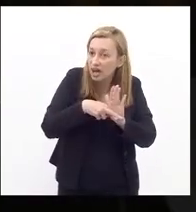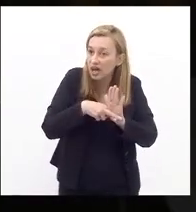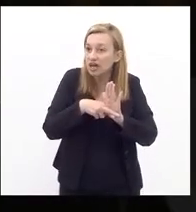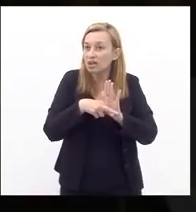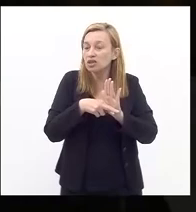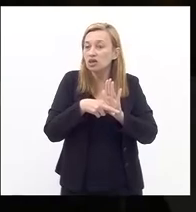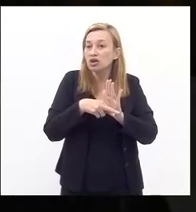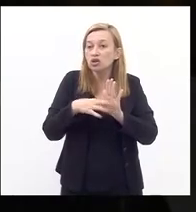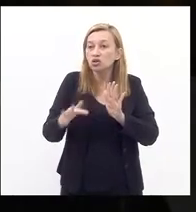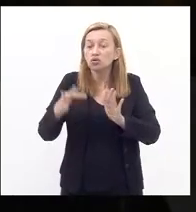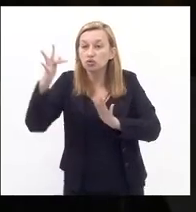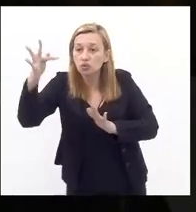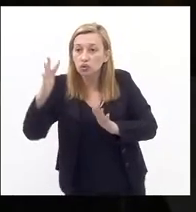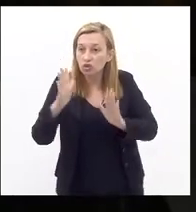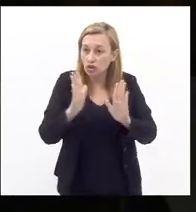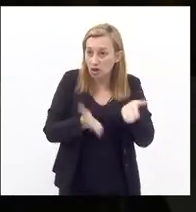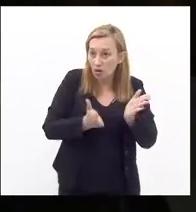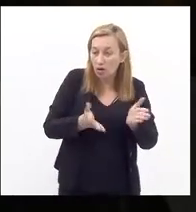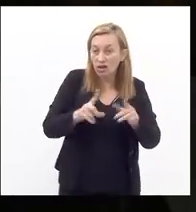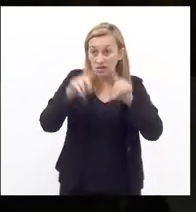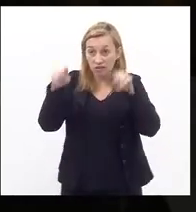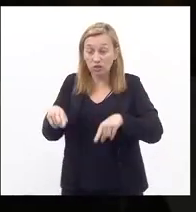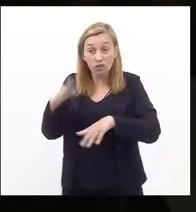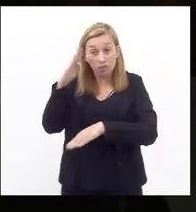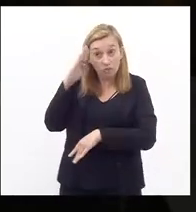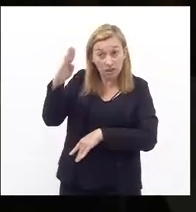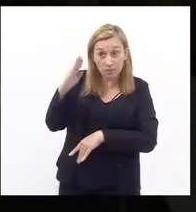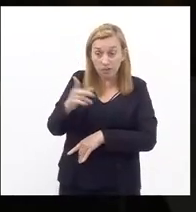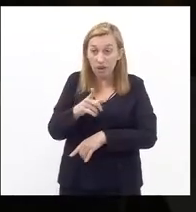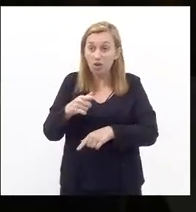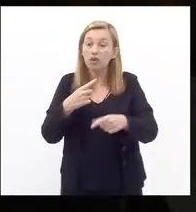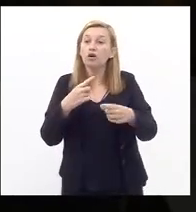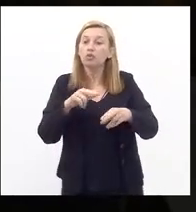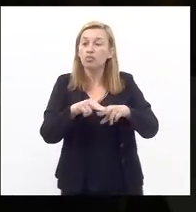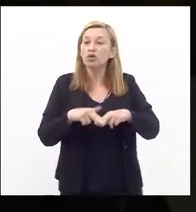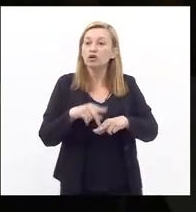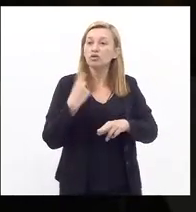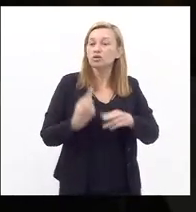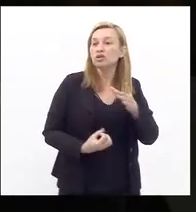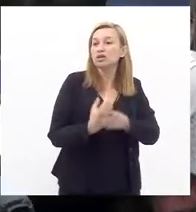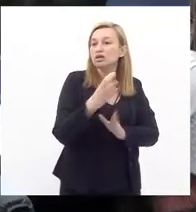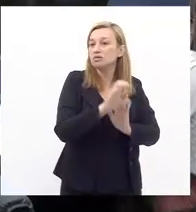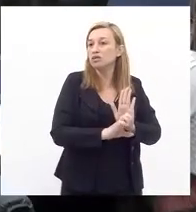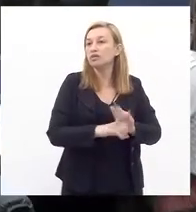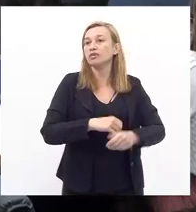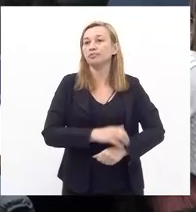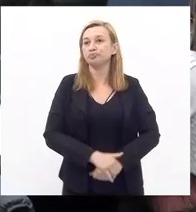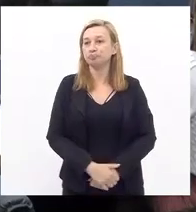Atuais eram os futuros servidores esses um ponto Fundamental e por isso nosso destaque